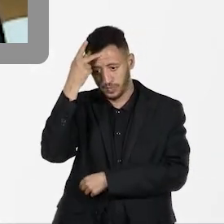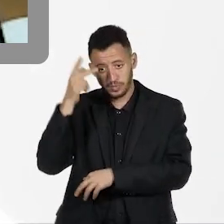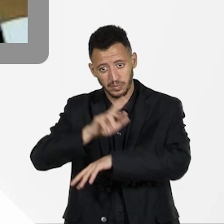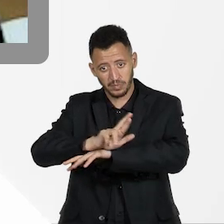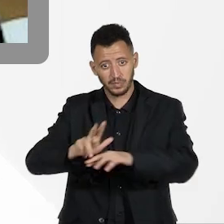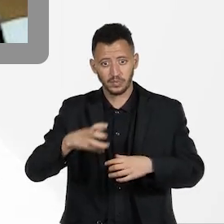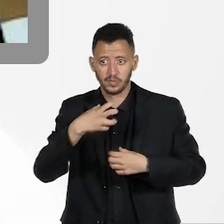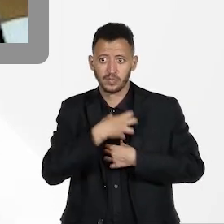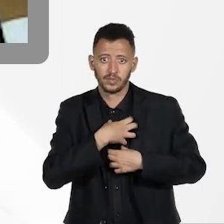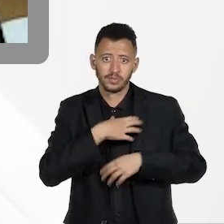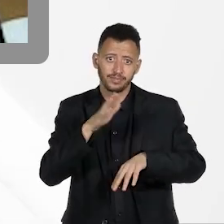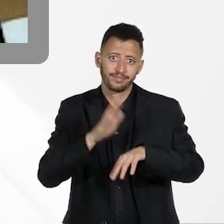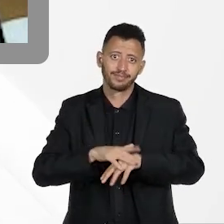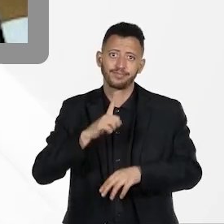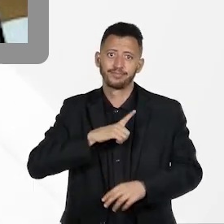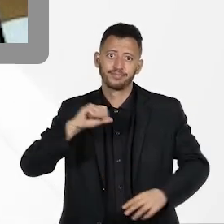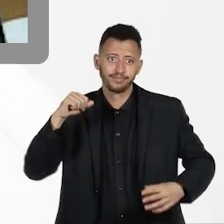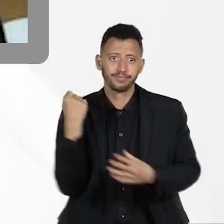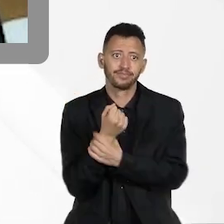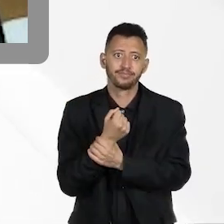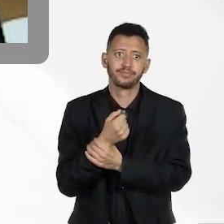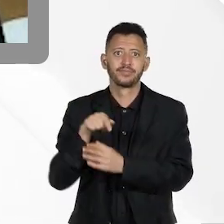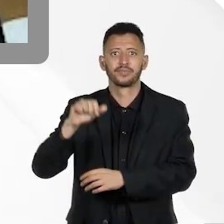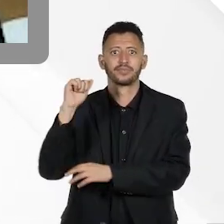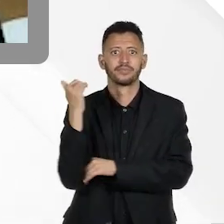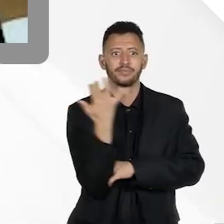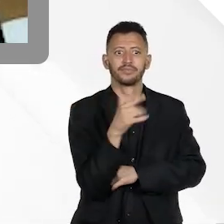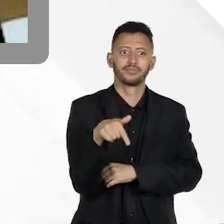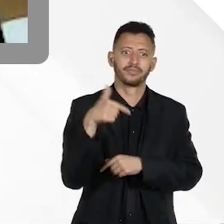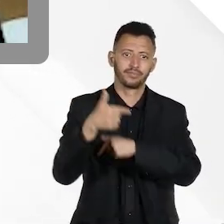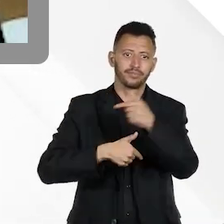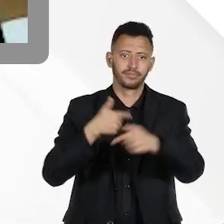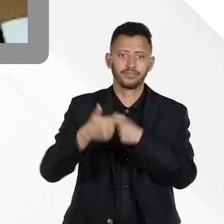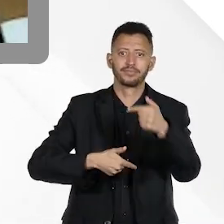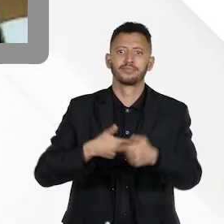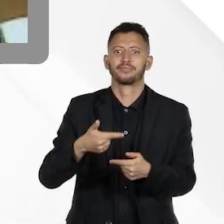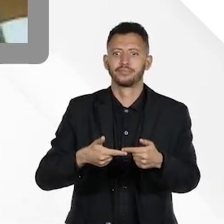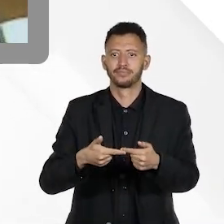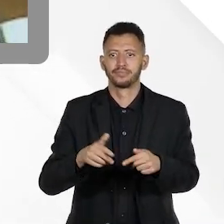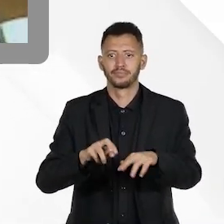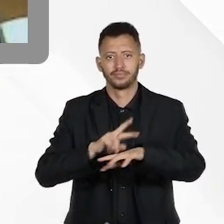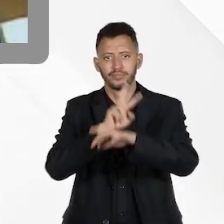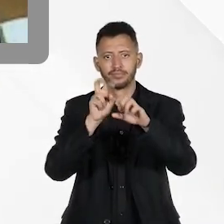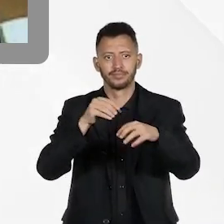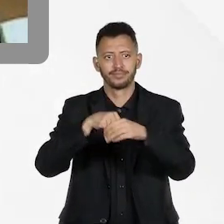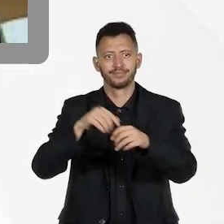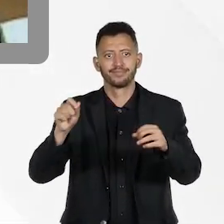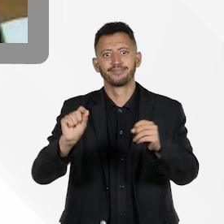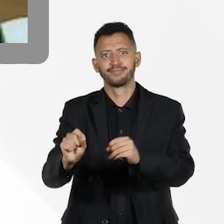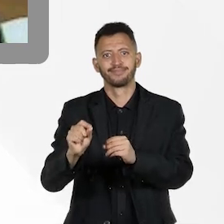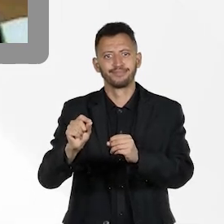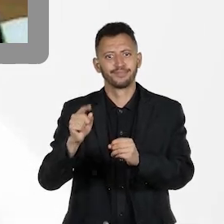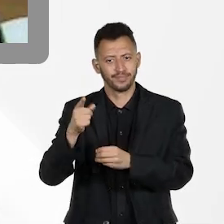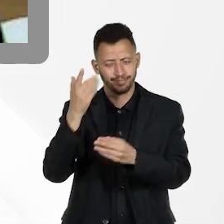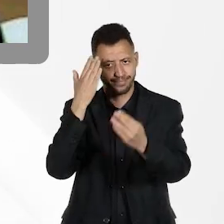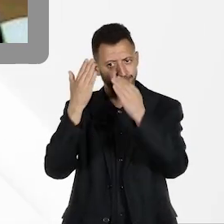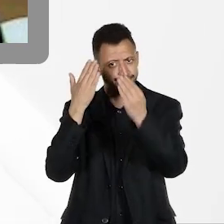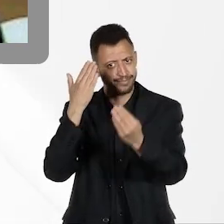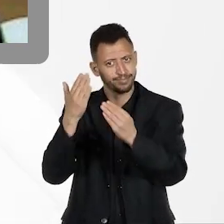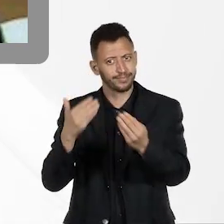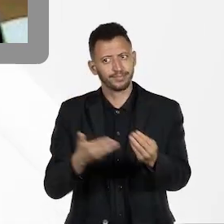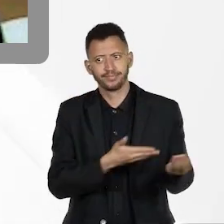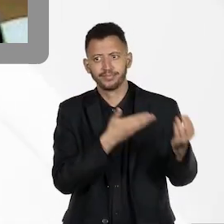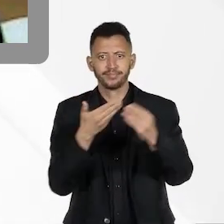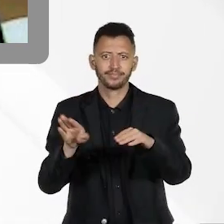relações interpessoais, de forma a garantir um meio ambiente de trabalho rígido, né? Sobre esse aspecto